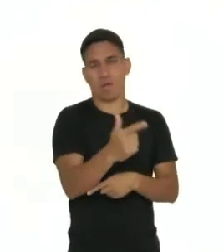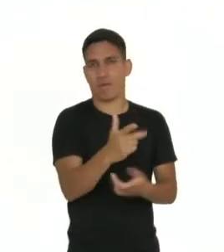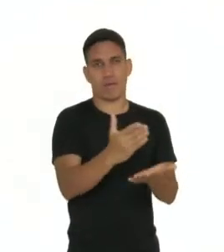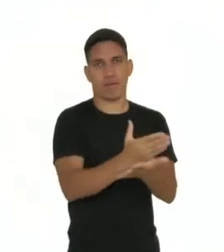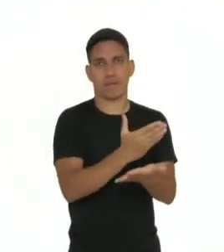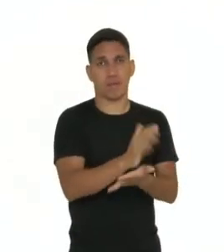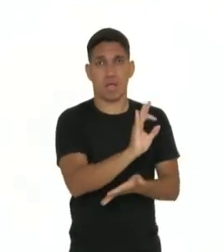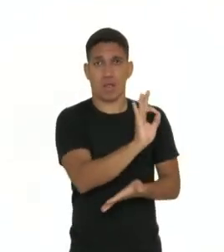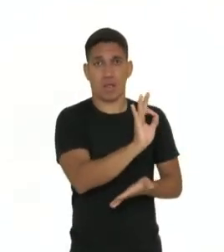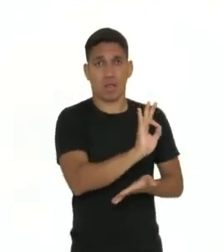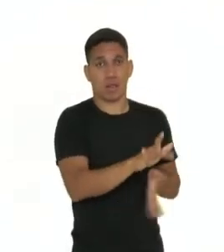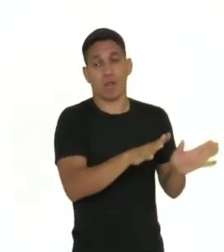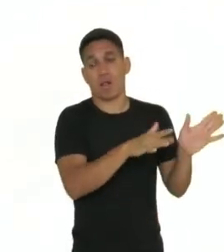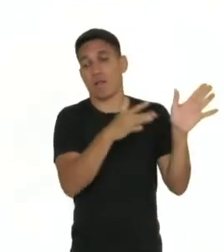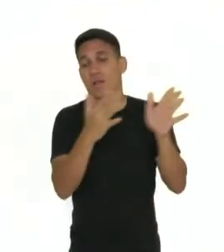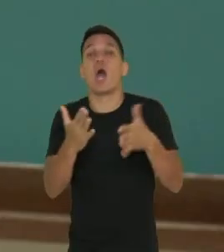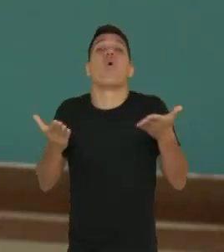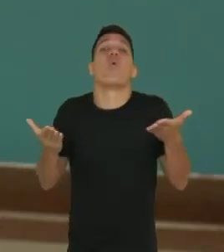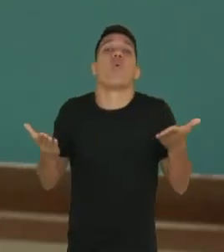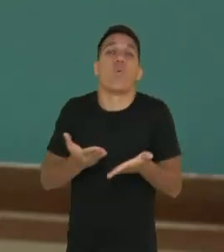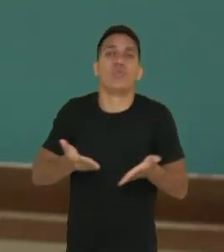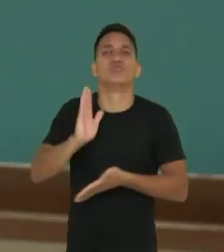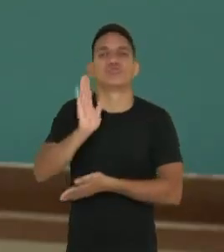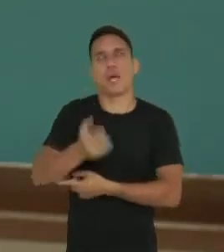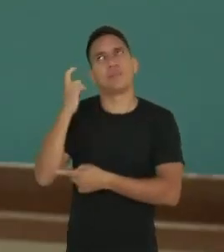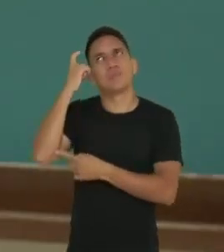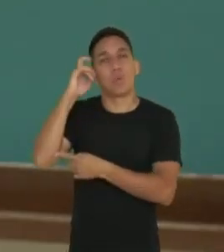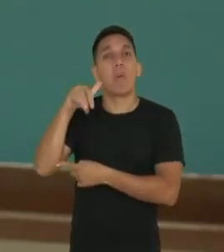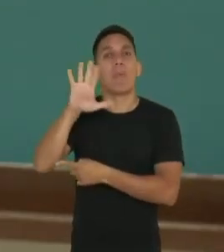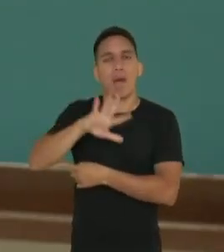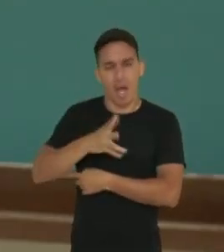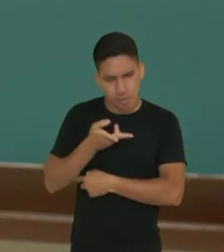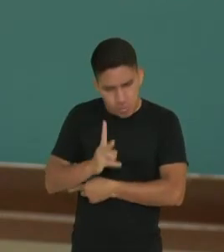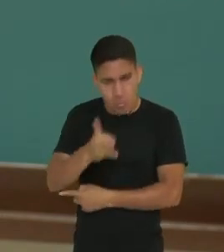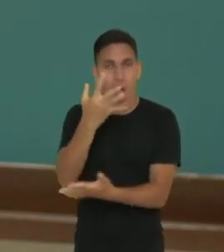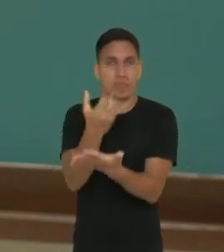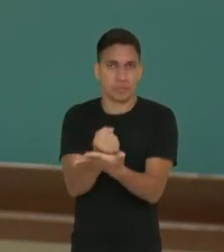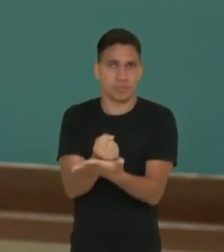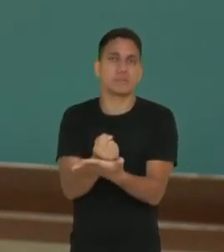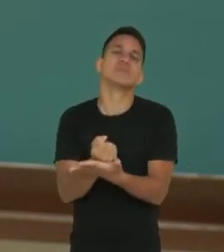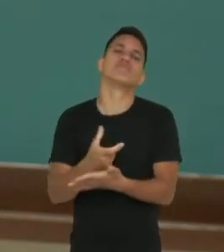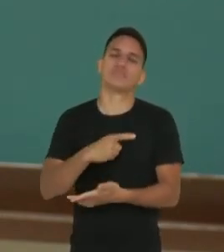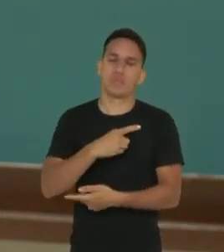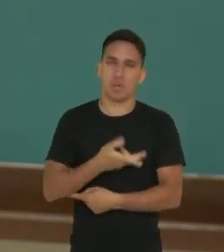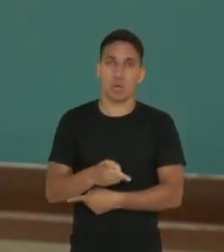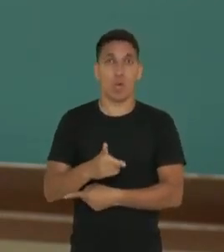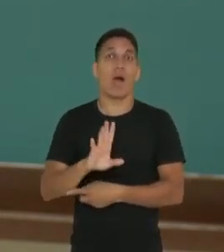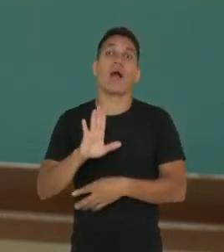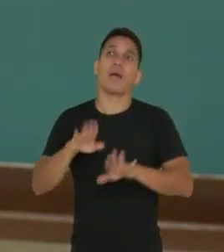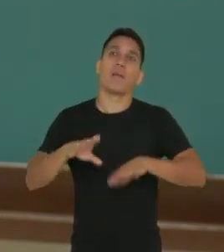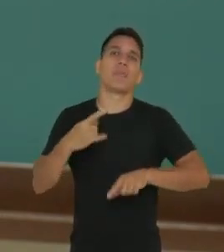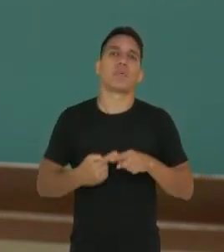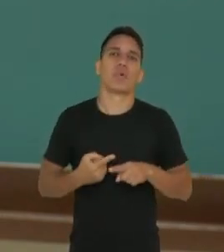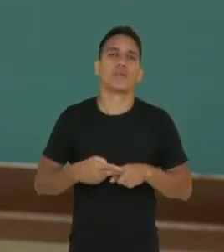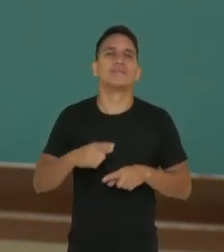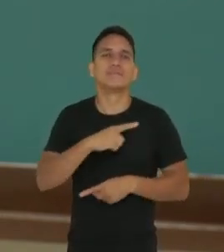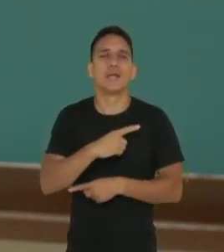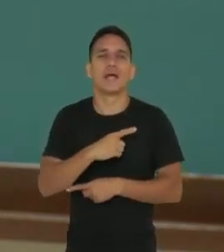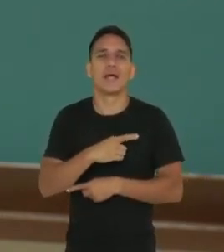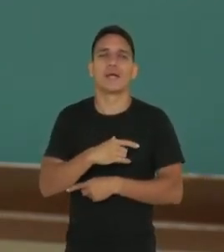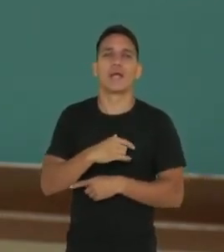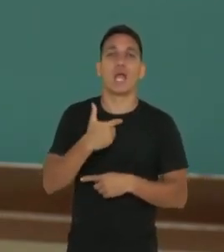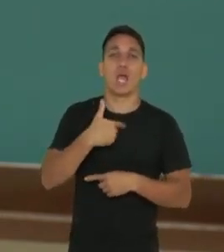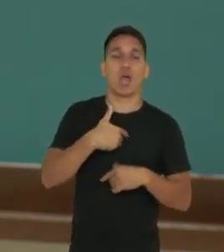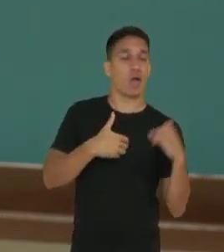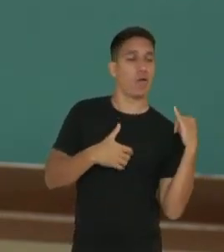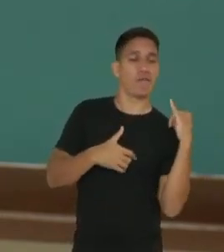temos essa preocupação maior, né, de mantermos ali. Até porque pode ter aquele telefone sem fio, né? Eu conto